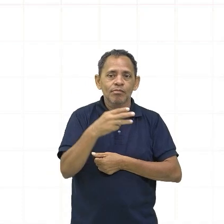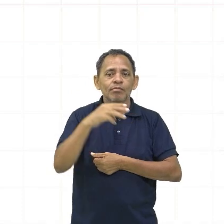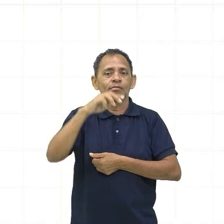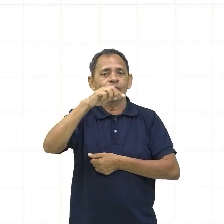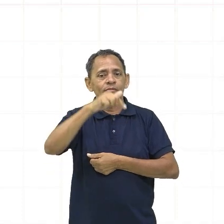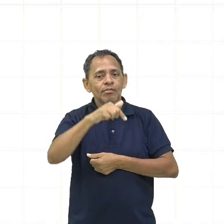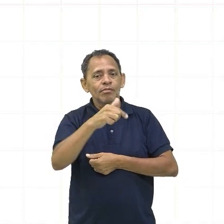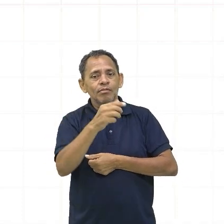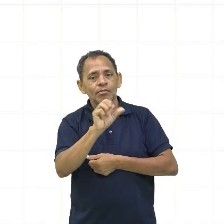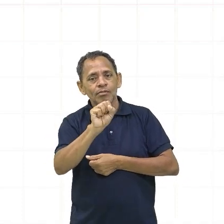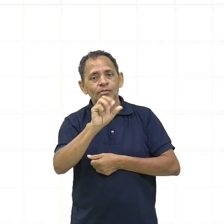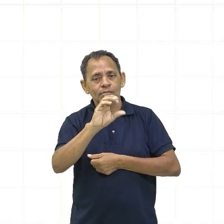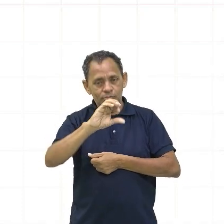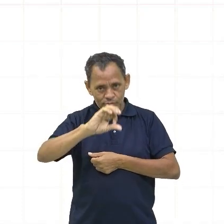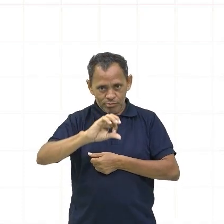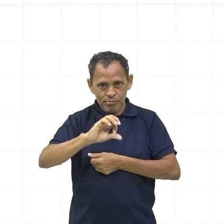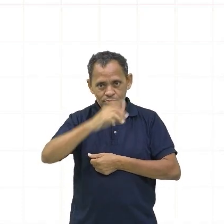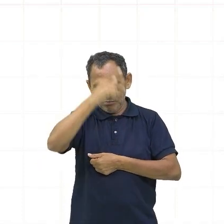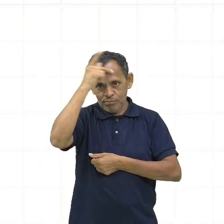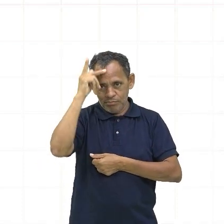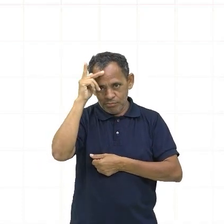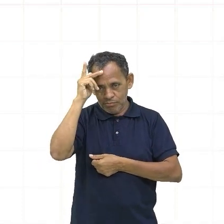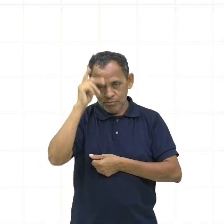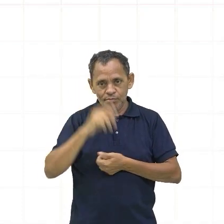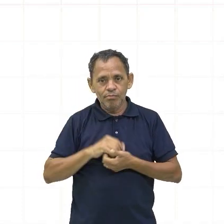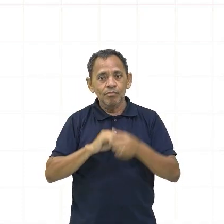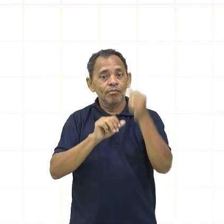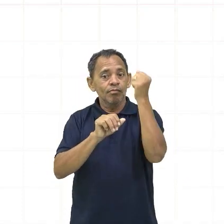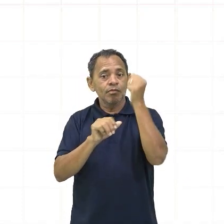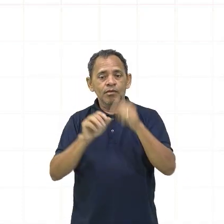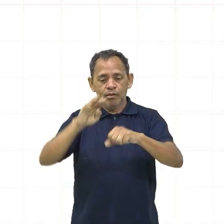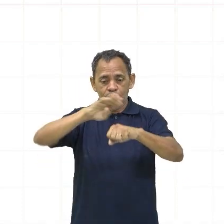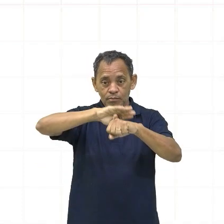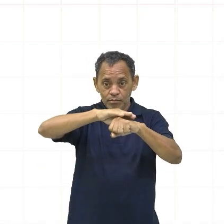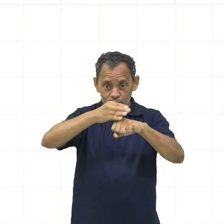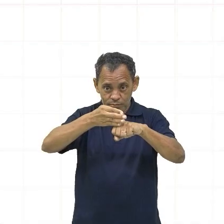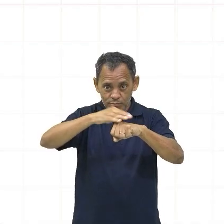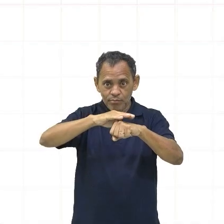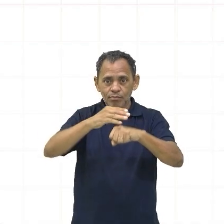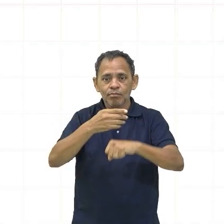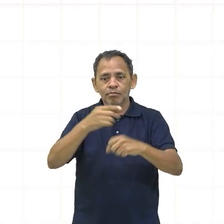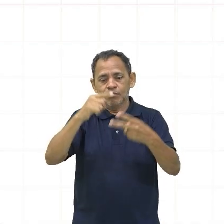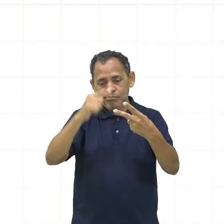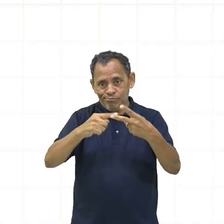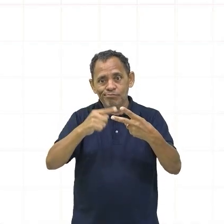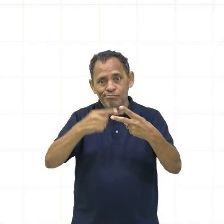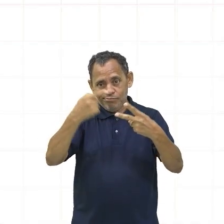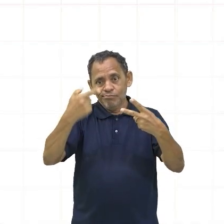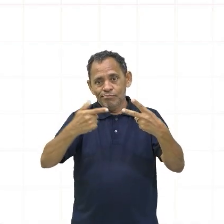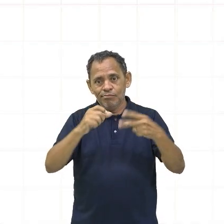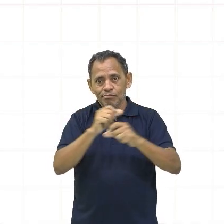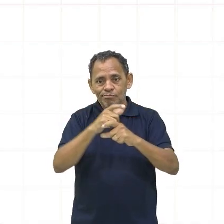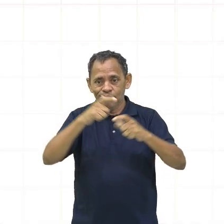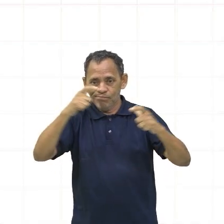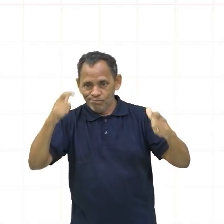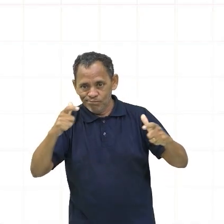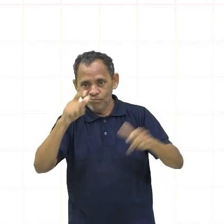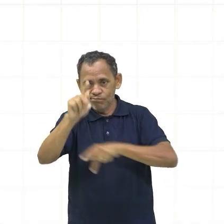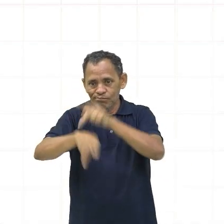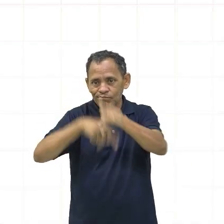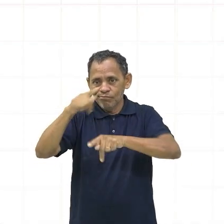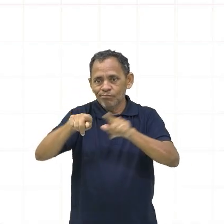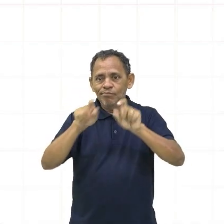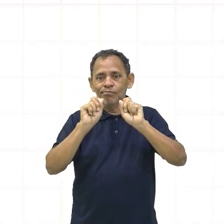2.063.689 pessoas. Itacoatiara é o segundo município mais populoso do Amazonas, com